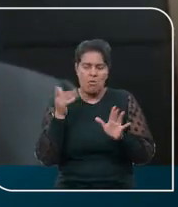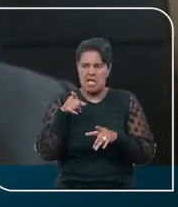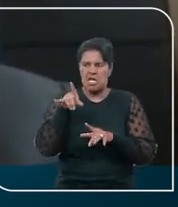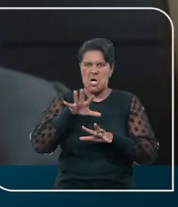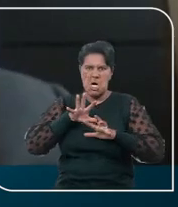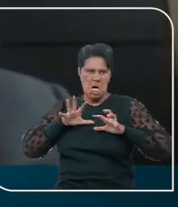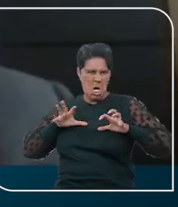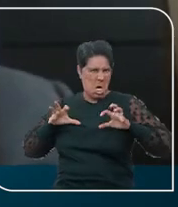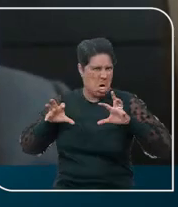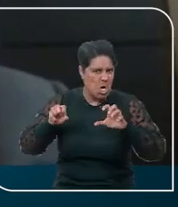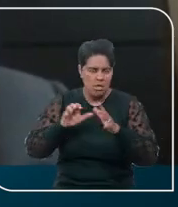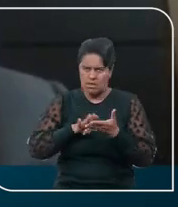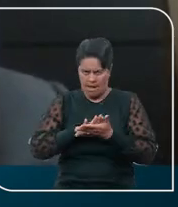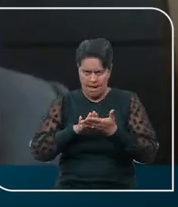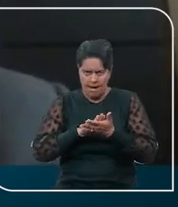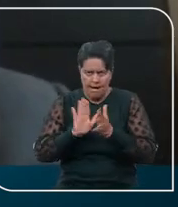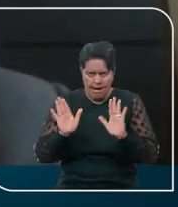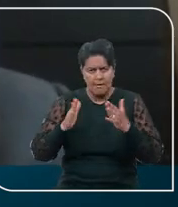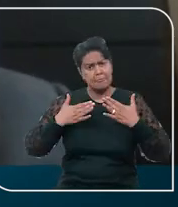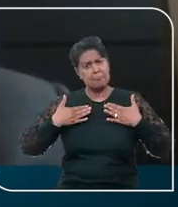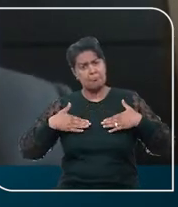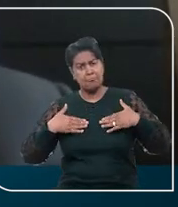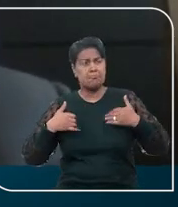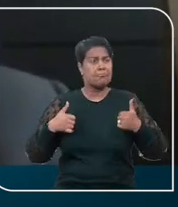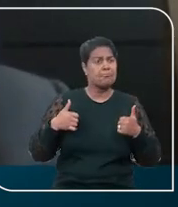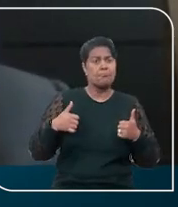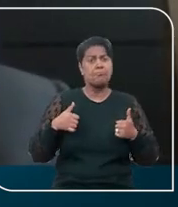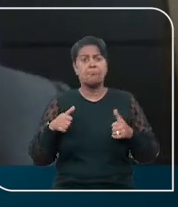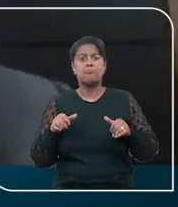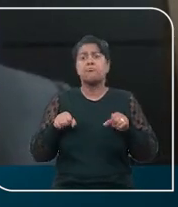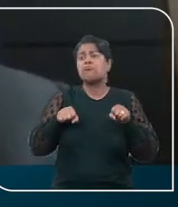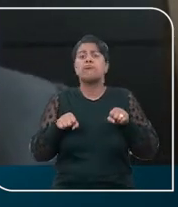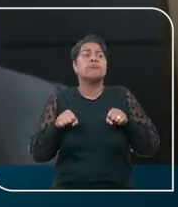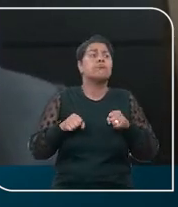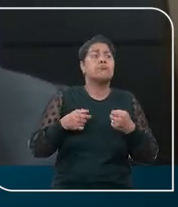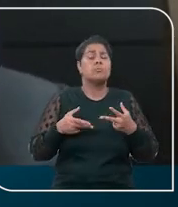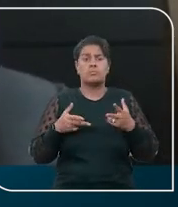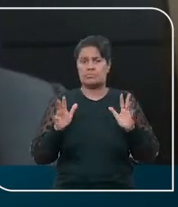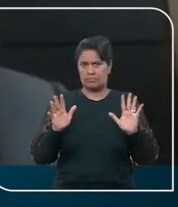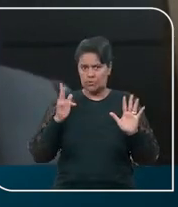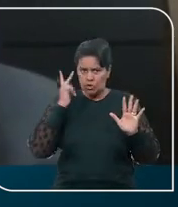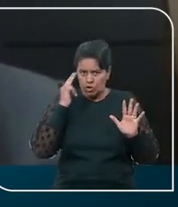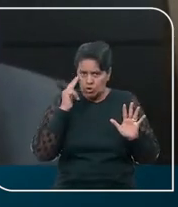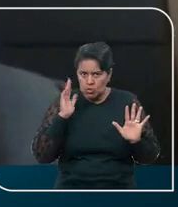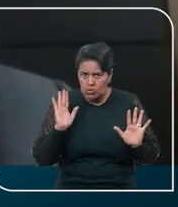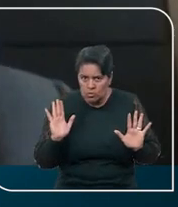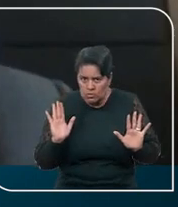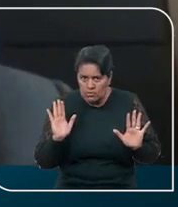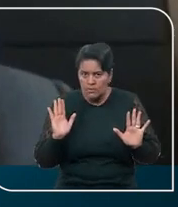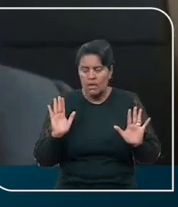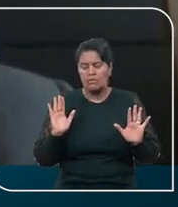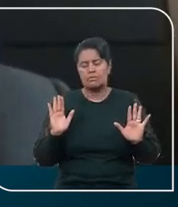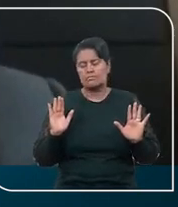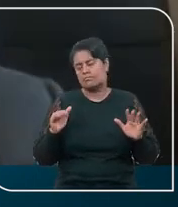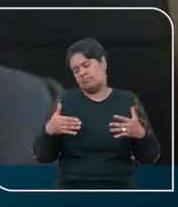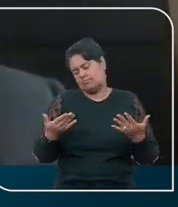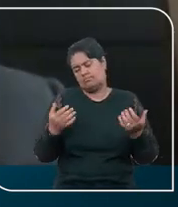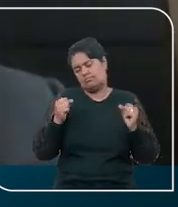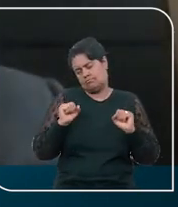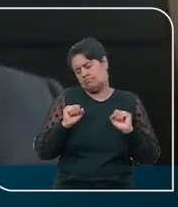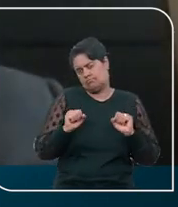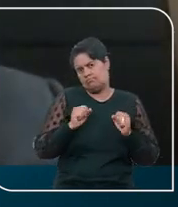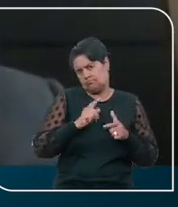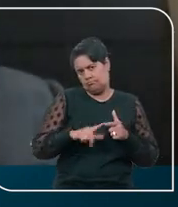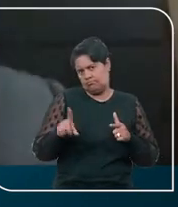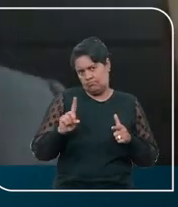animal agressivo, se não um animal que ofende ali o sossego permanentemente, ele está ali causando transtorno